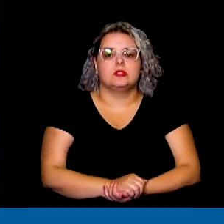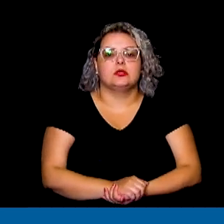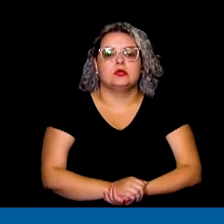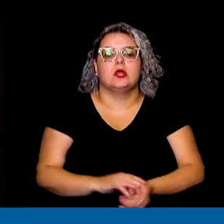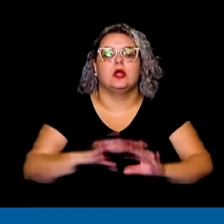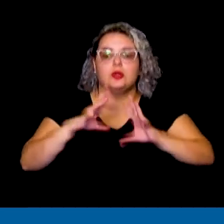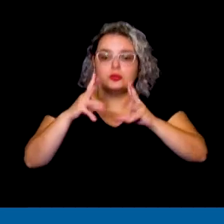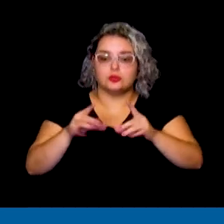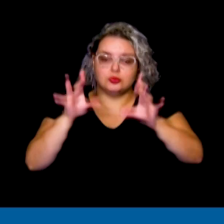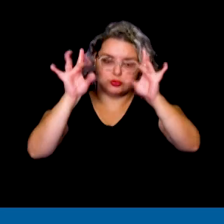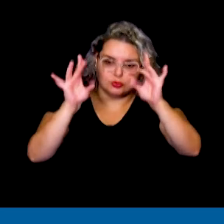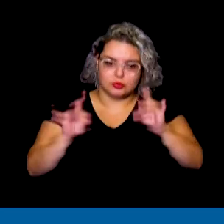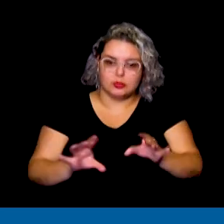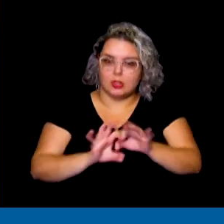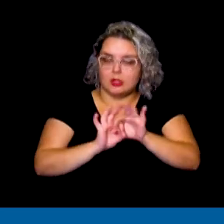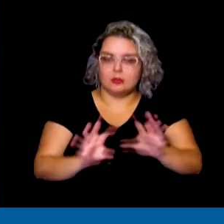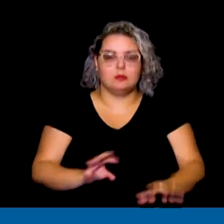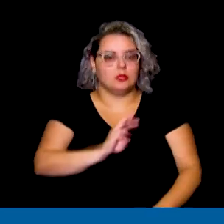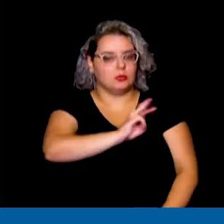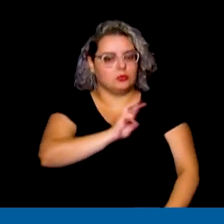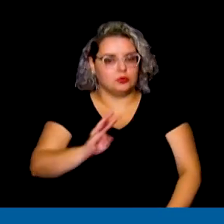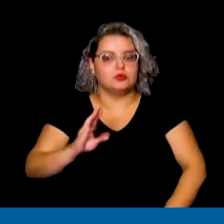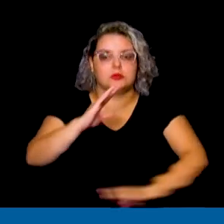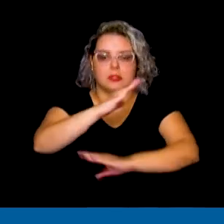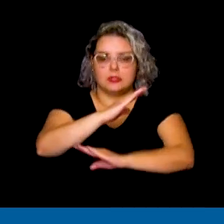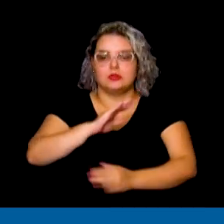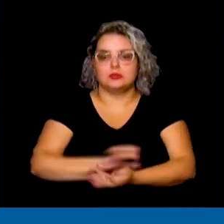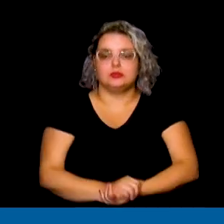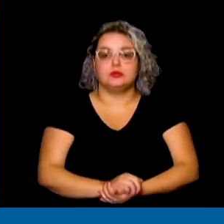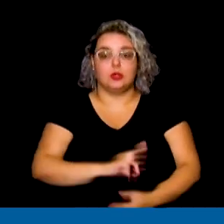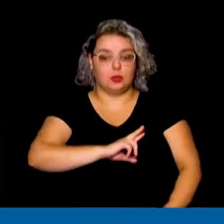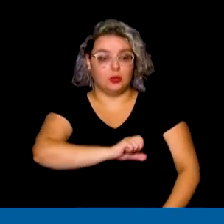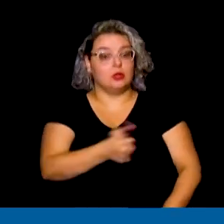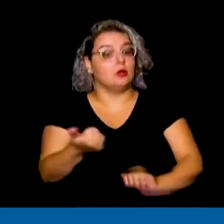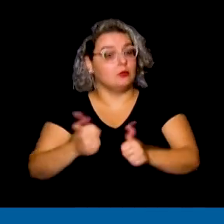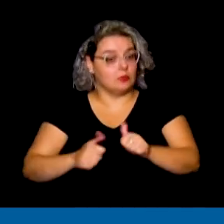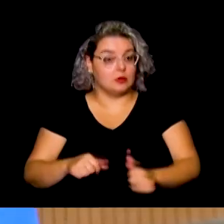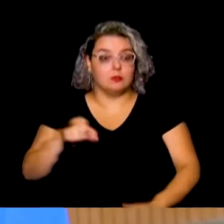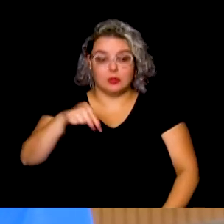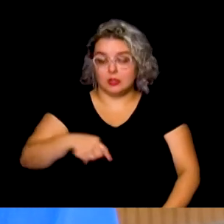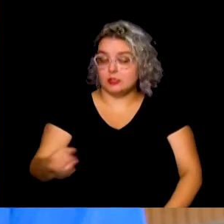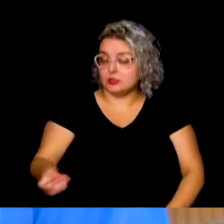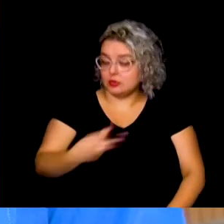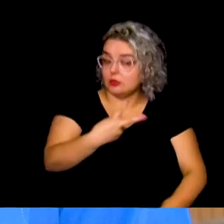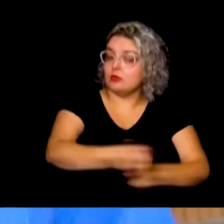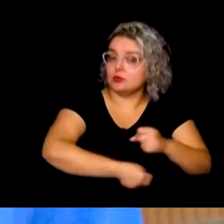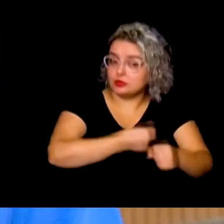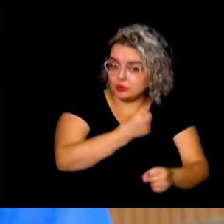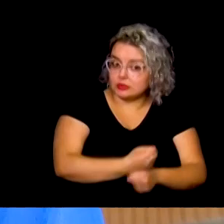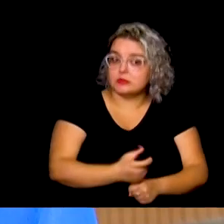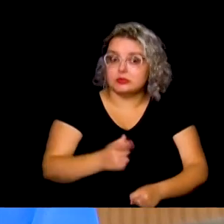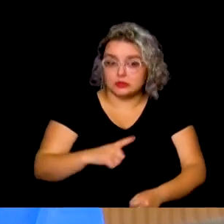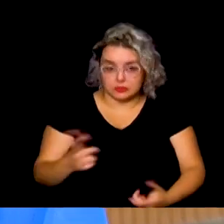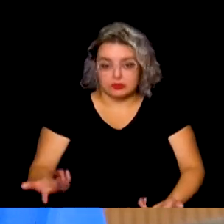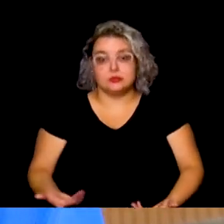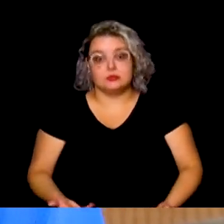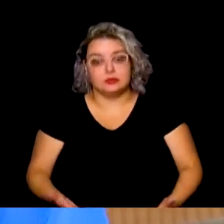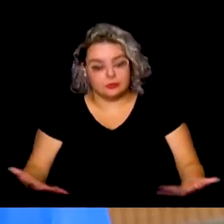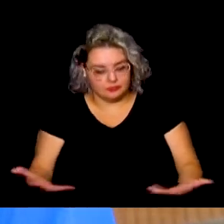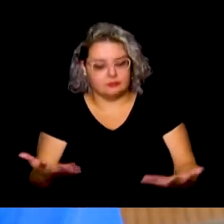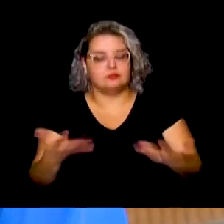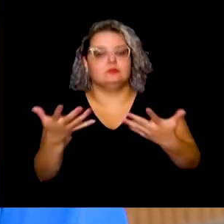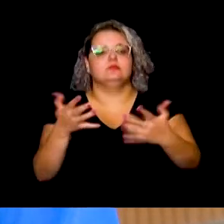Presidente a composição completa está disponível no site da câmara Rocinha avalia que para este novo